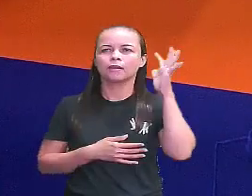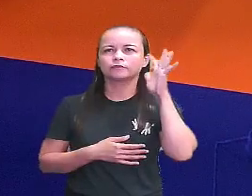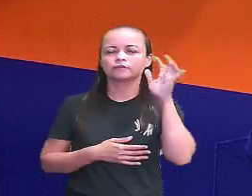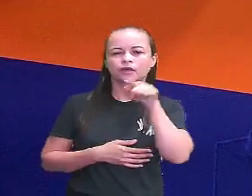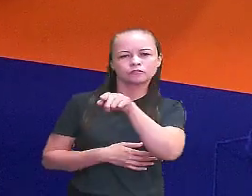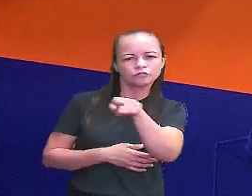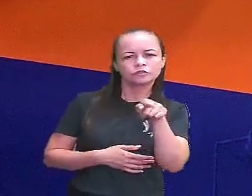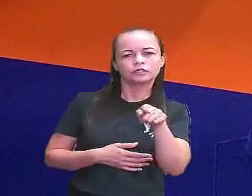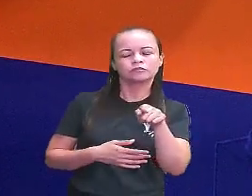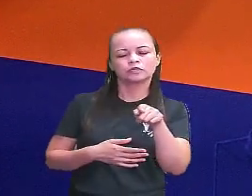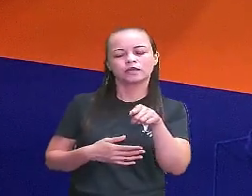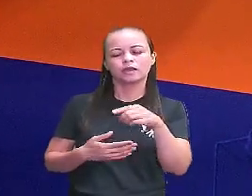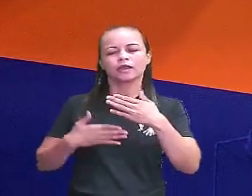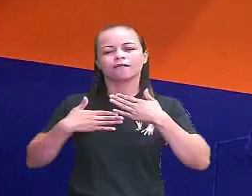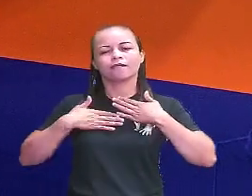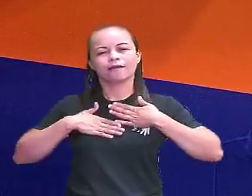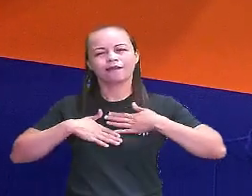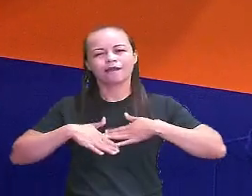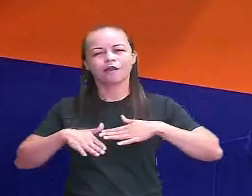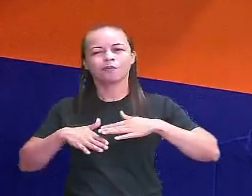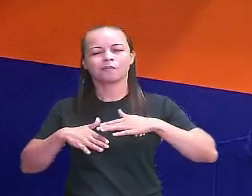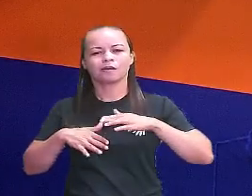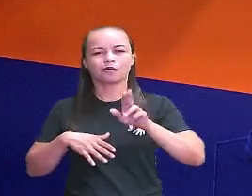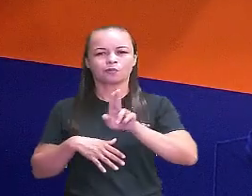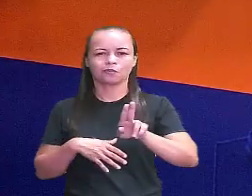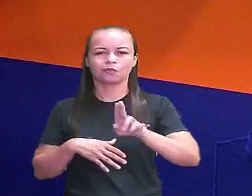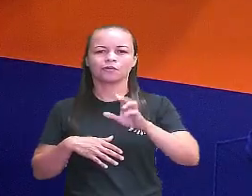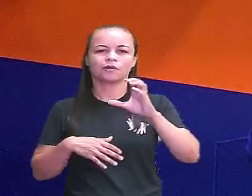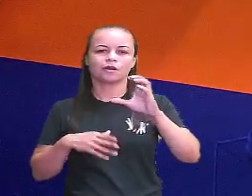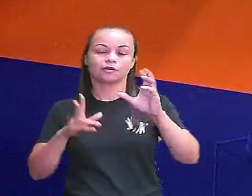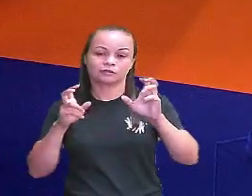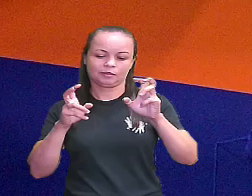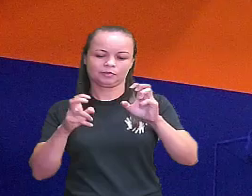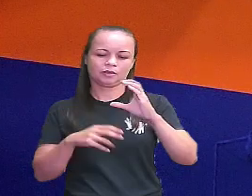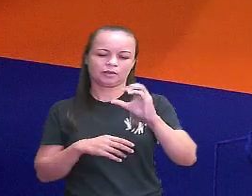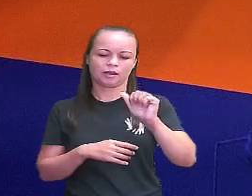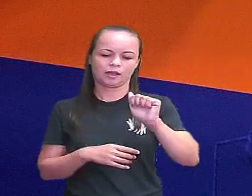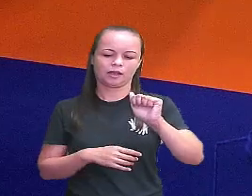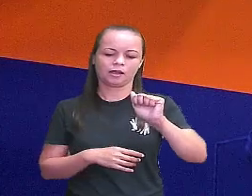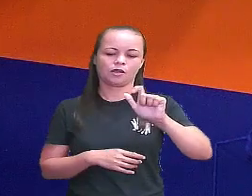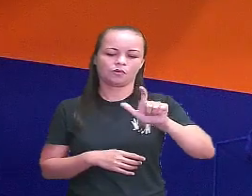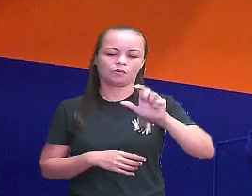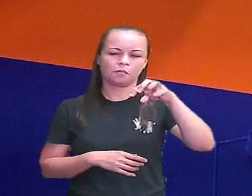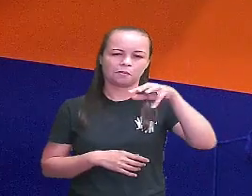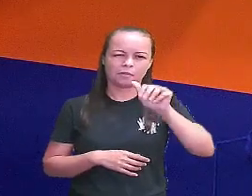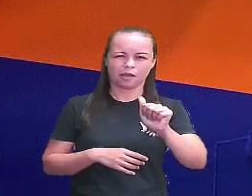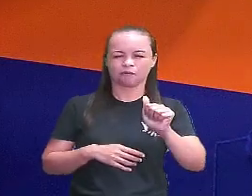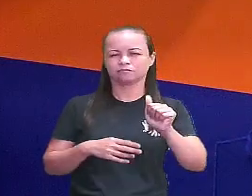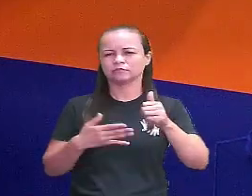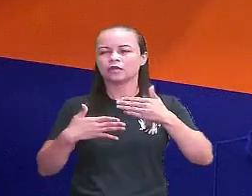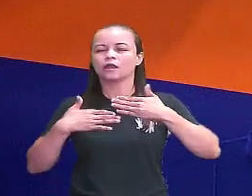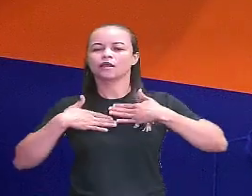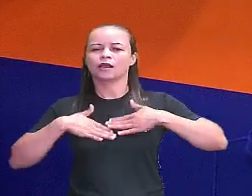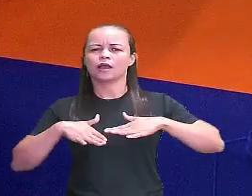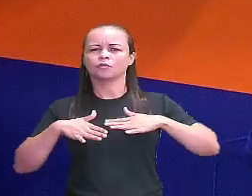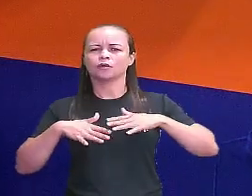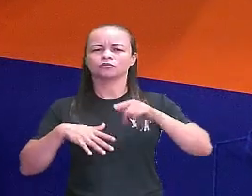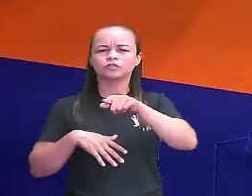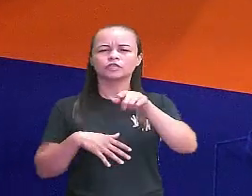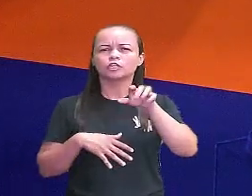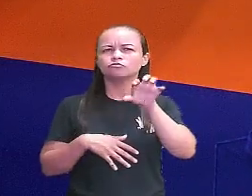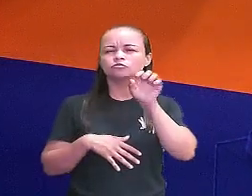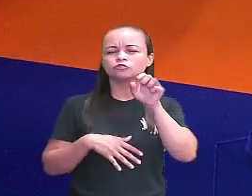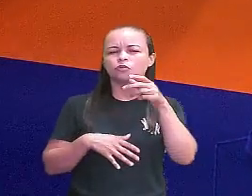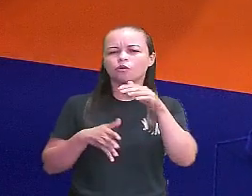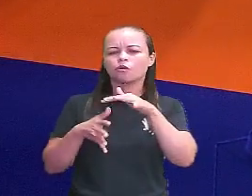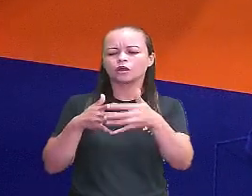Calma. Então, quando você escuta essa palavra, o que é que você lembra? Você lembra de alguma música, de